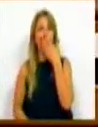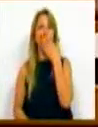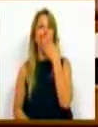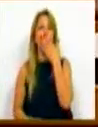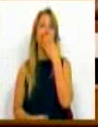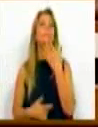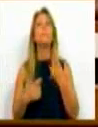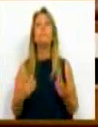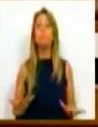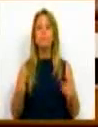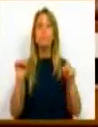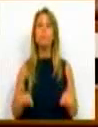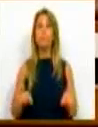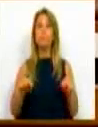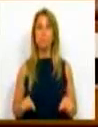Estamos aqui,